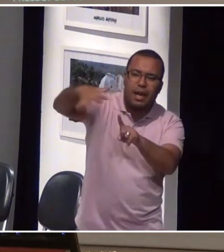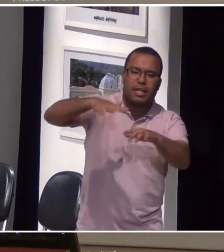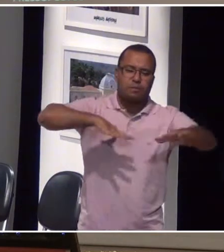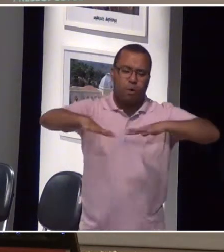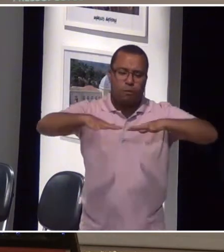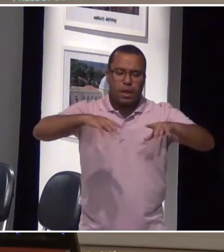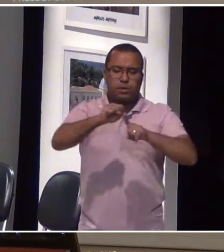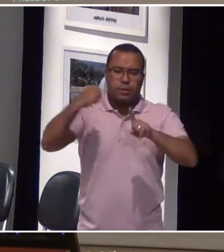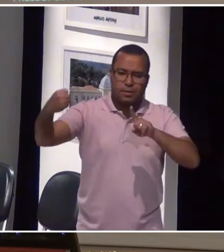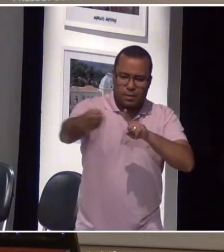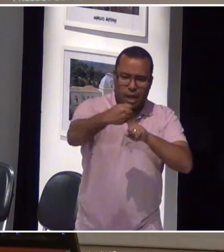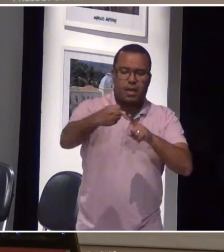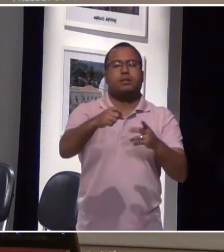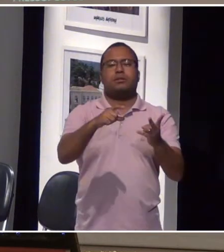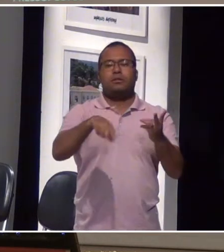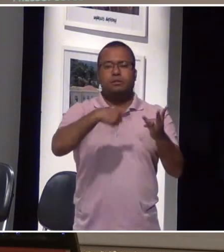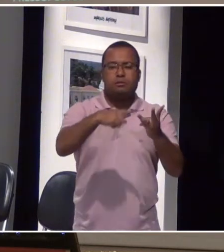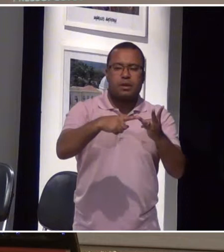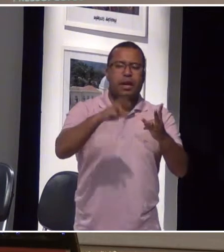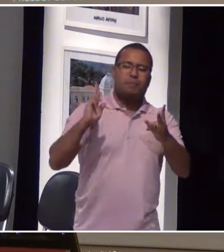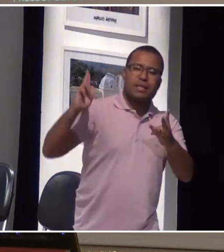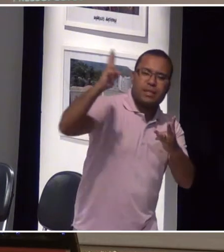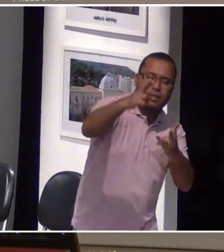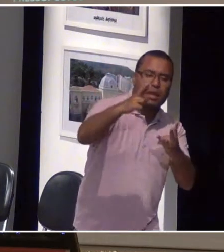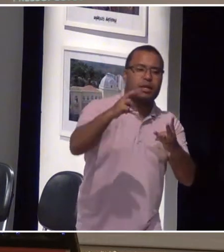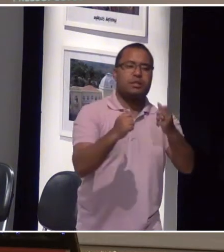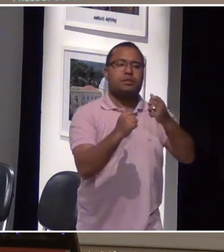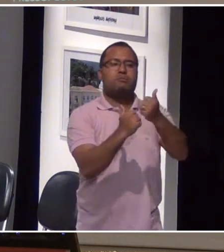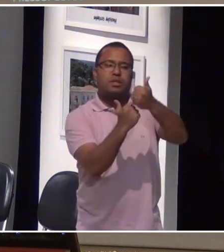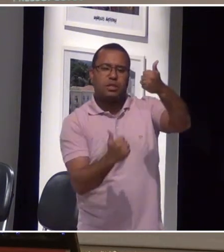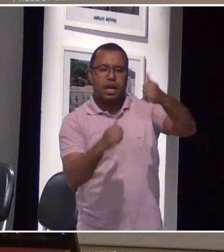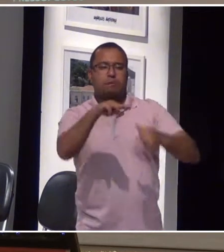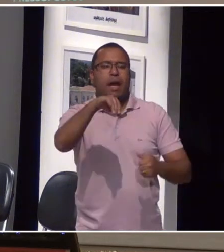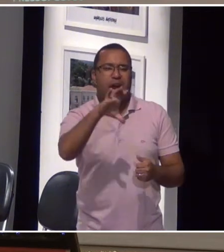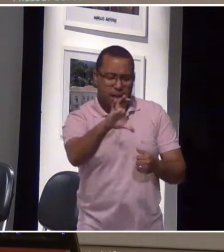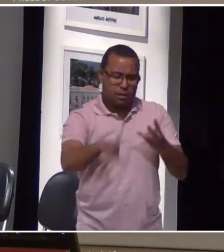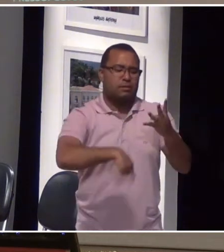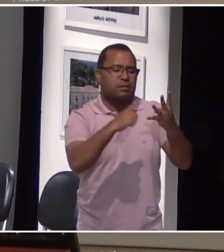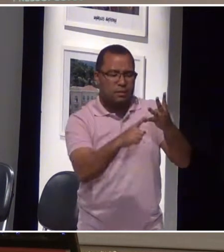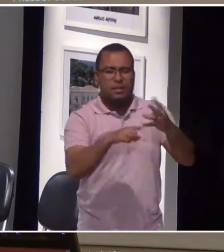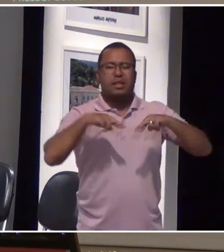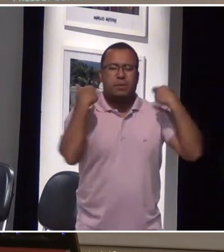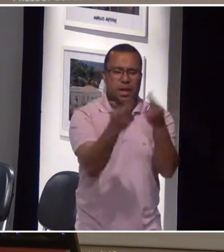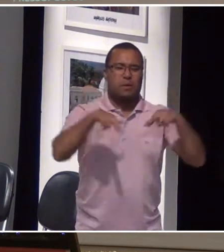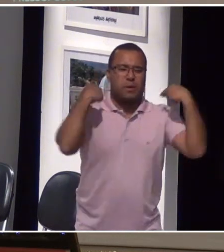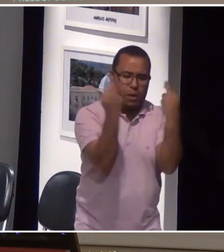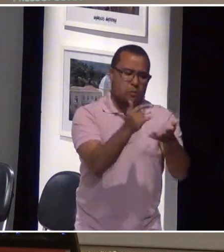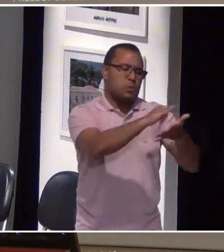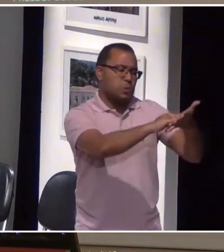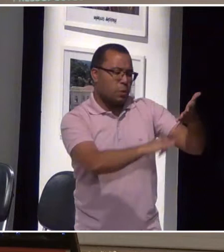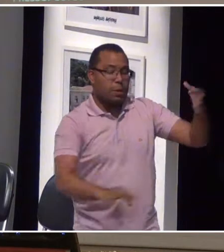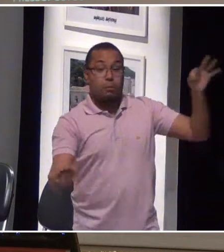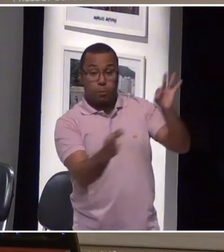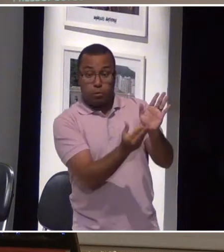dos movimentos sociais, dos representantes do Ministério da Educação, várias reuniões, um